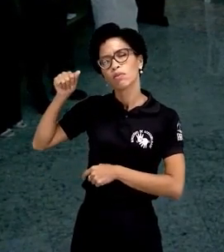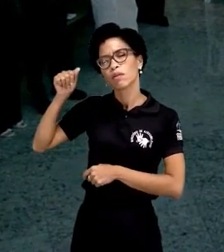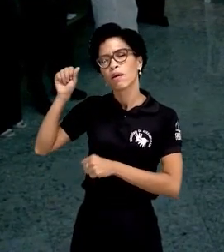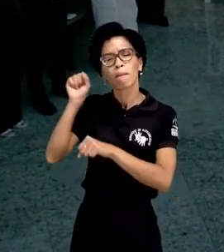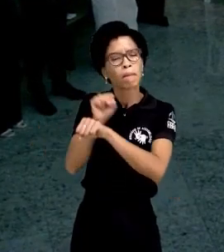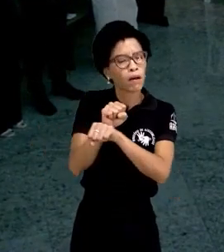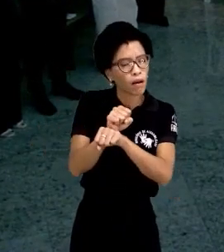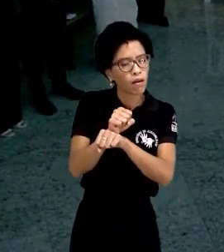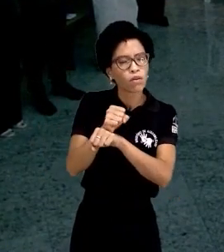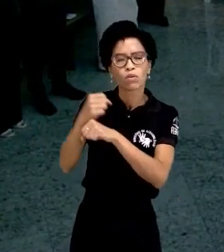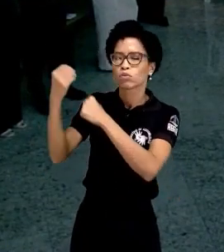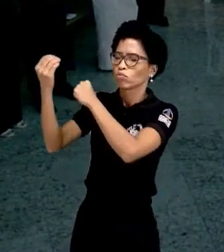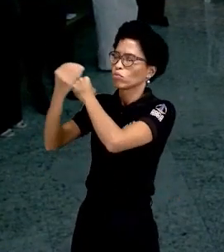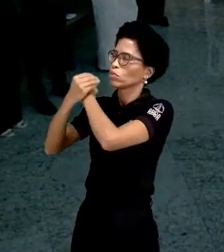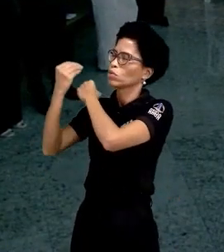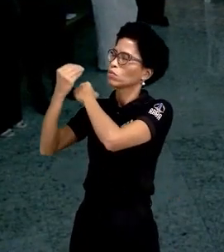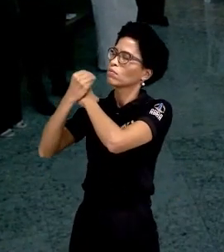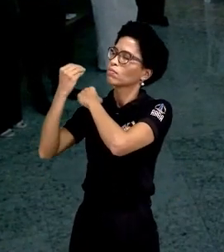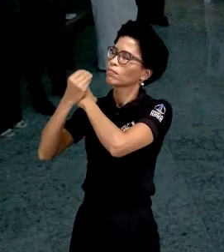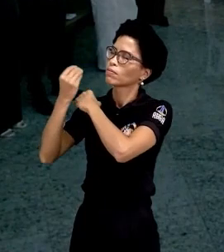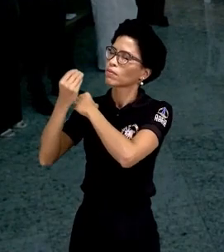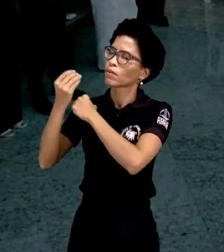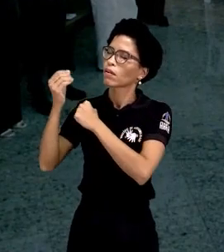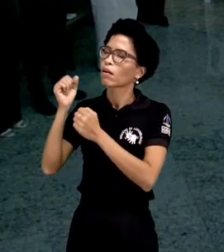faltar a tua lei, Senhor.